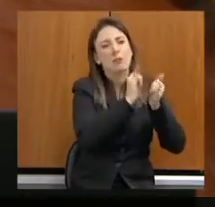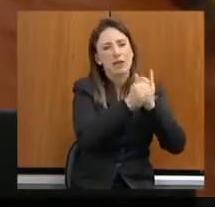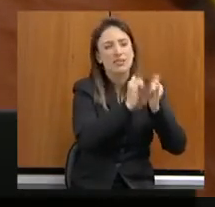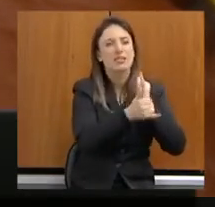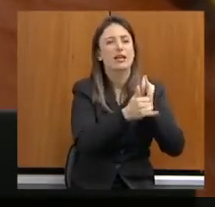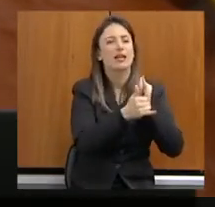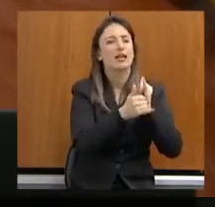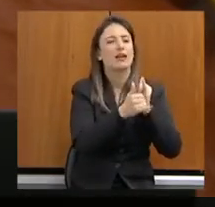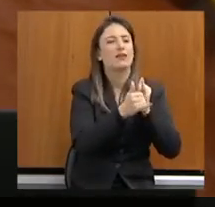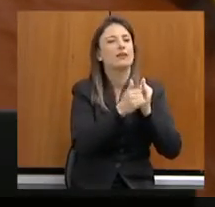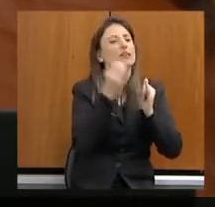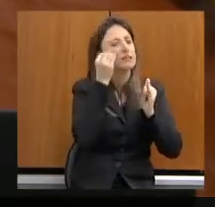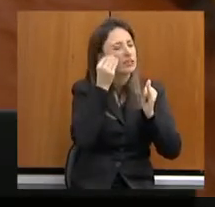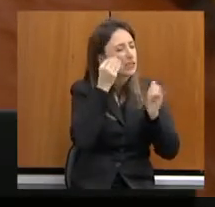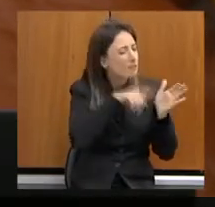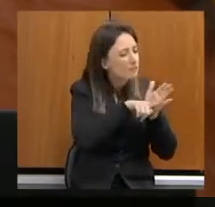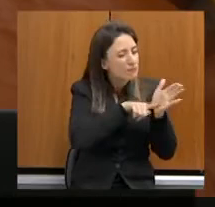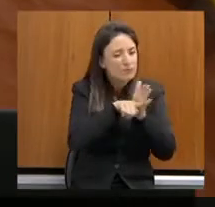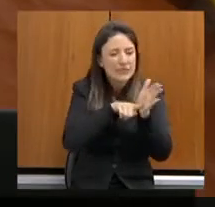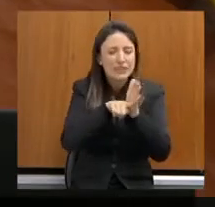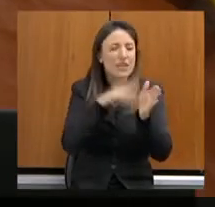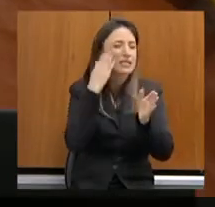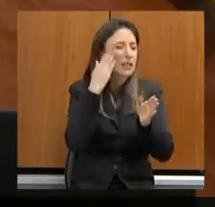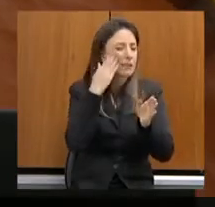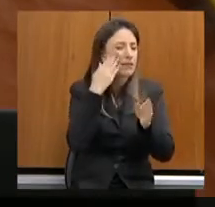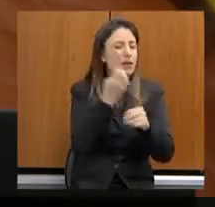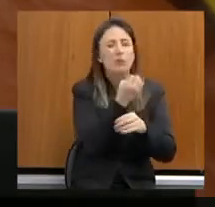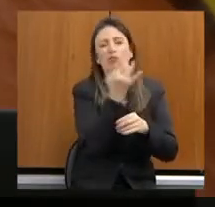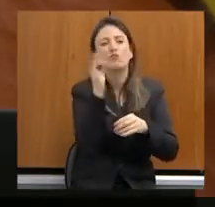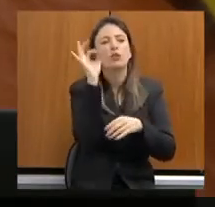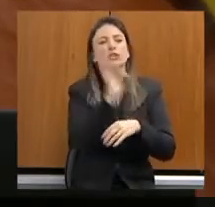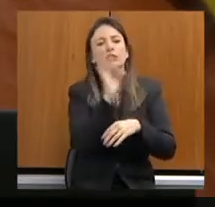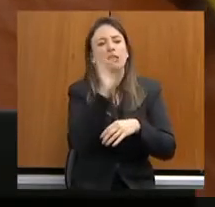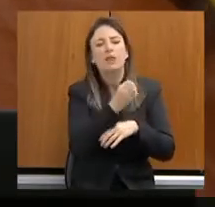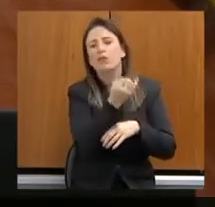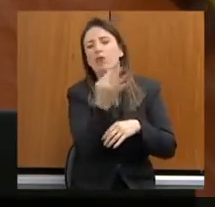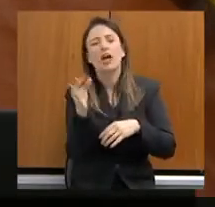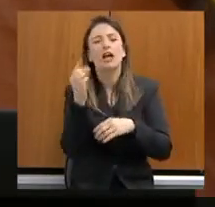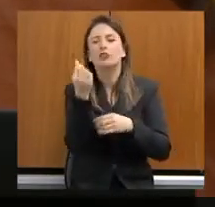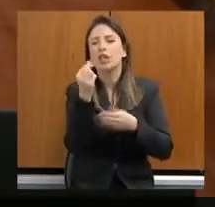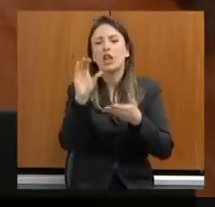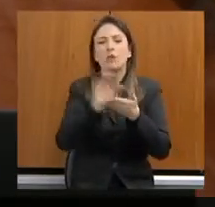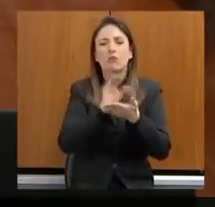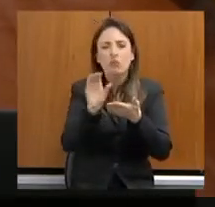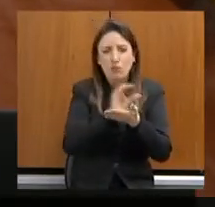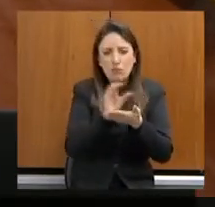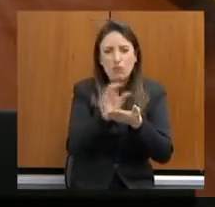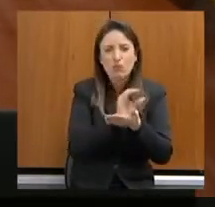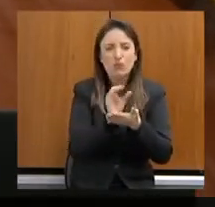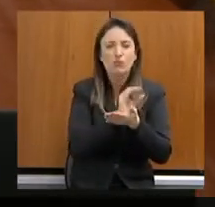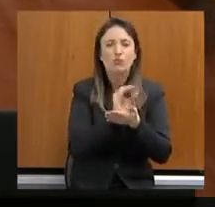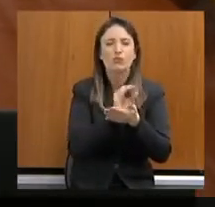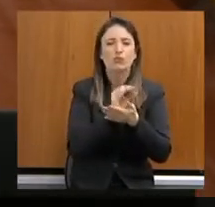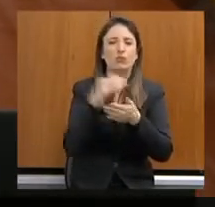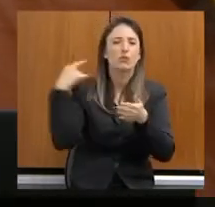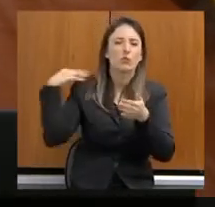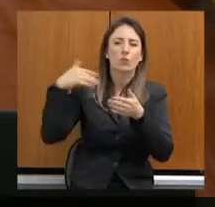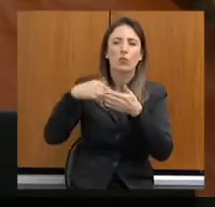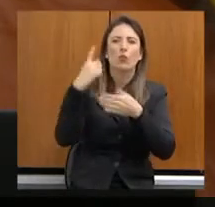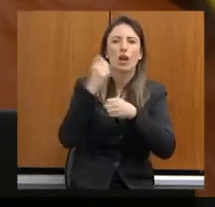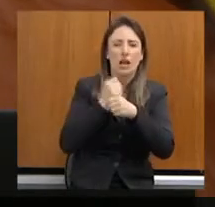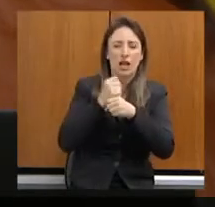de levantamento do percentual de recursos praticado nos últimos no último ano